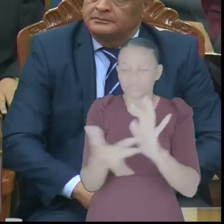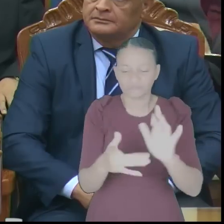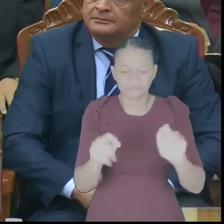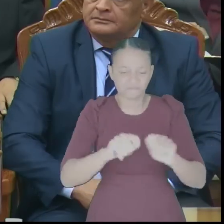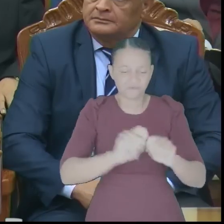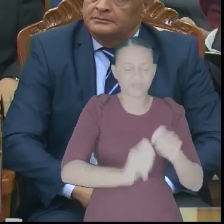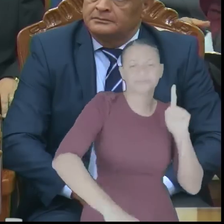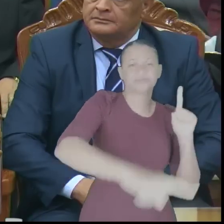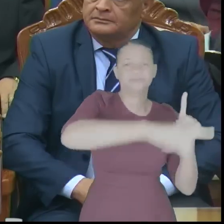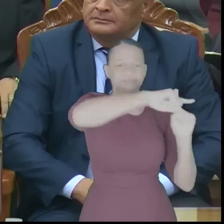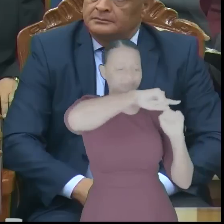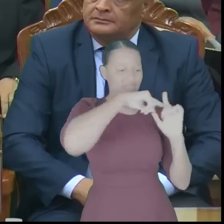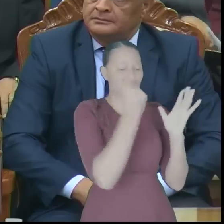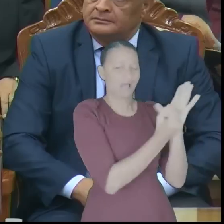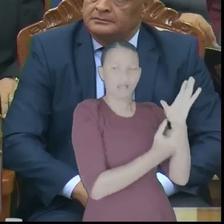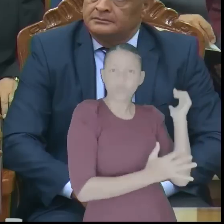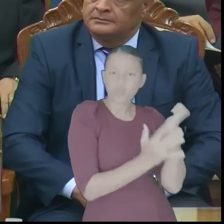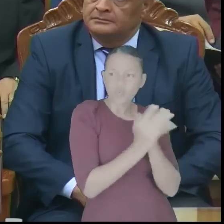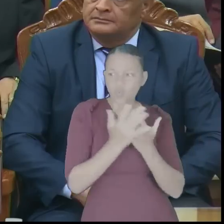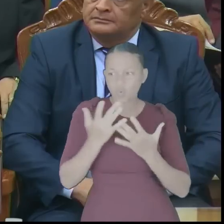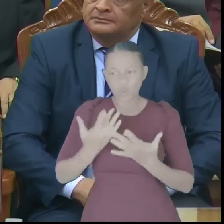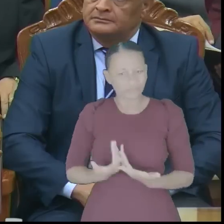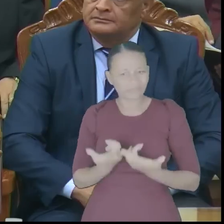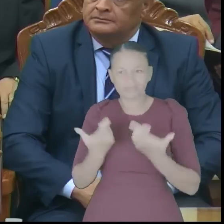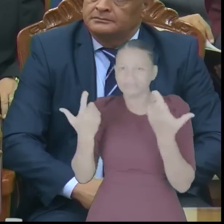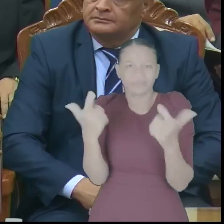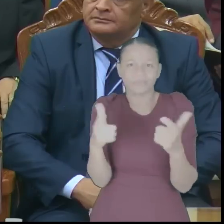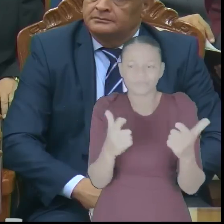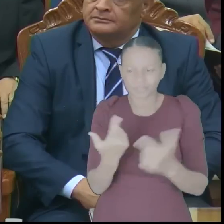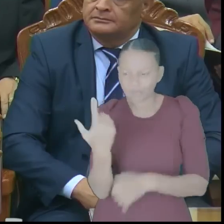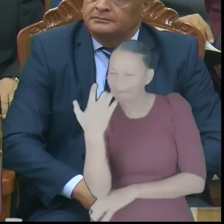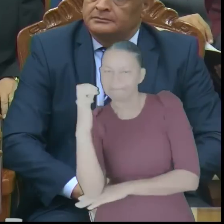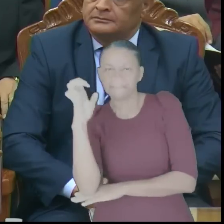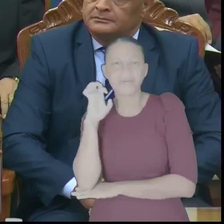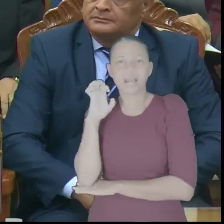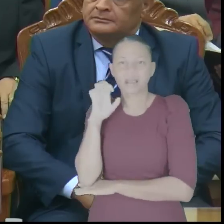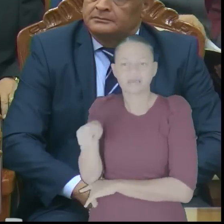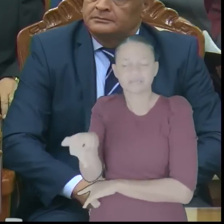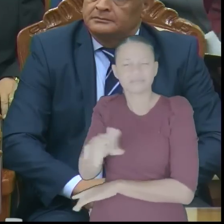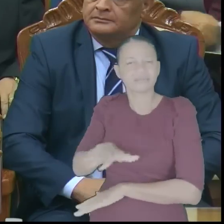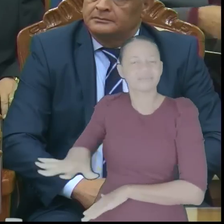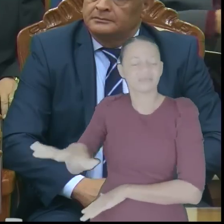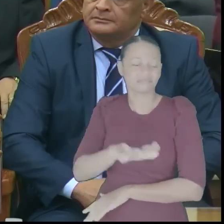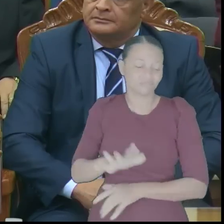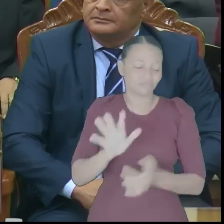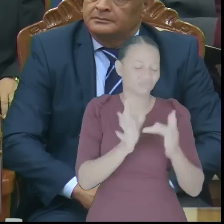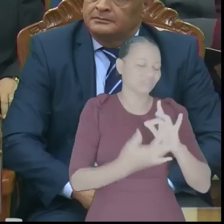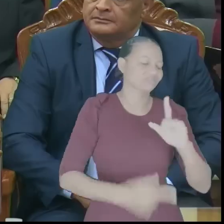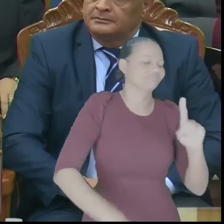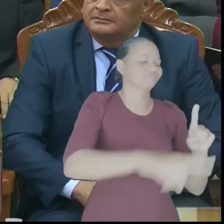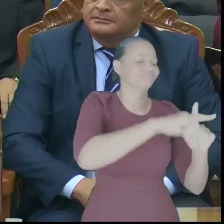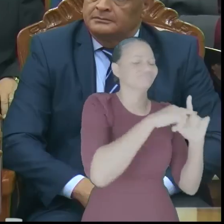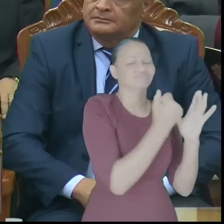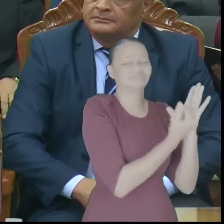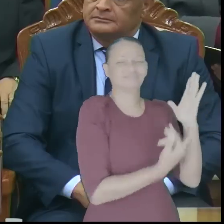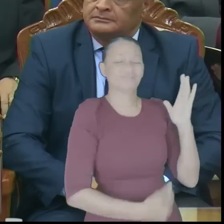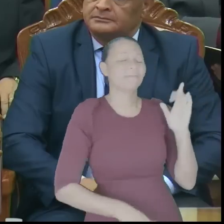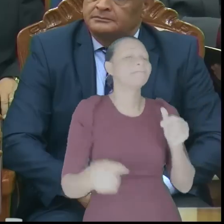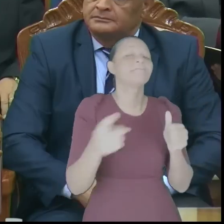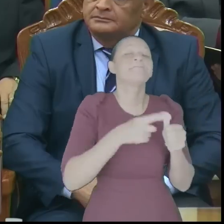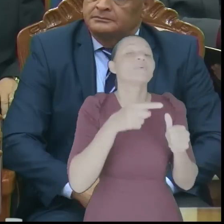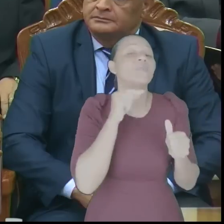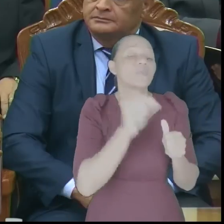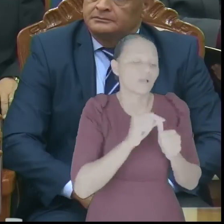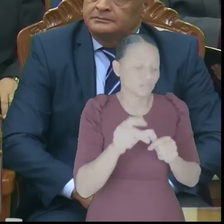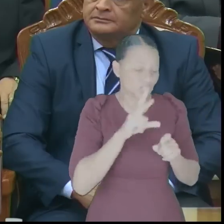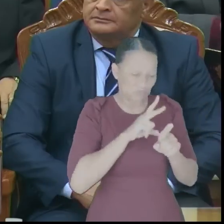humano poderia fazer sequer no paraíso. O que Jesus fez na cruz foi extraordinário. Primeiro, na cruz, Jesus venceu